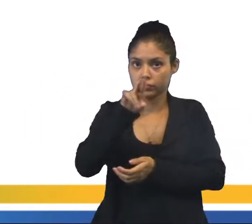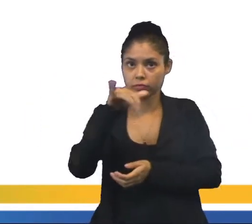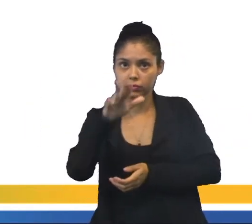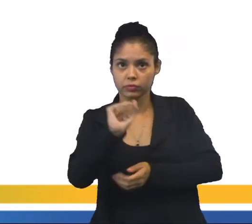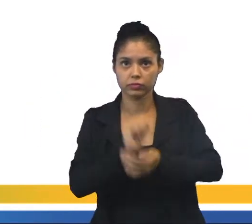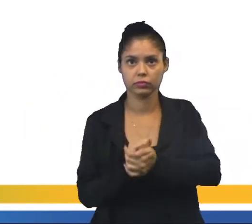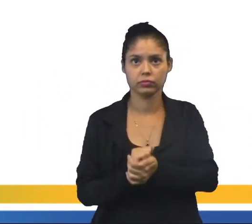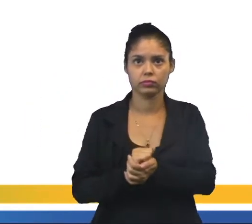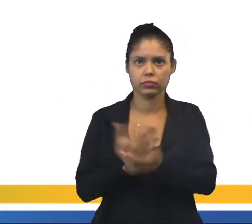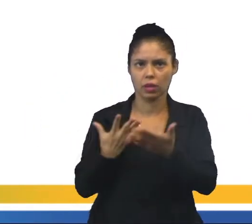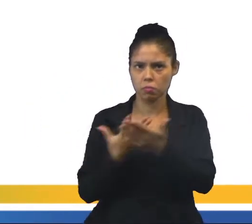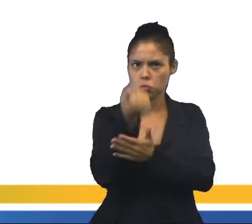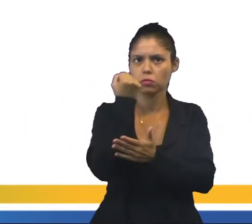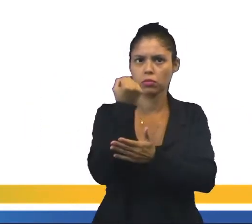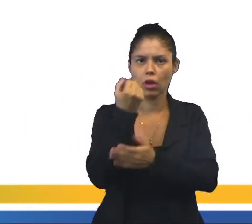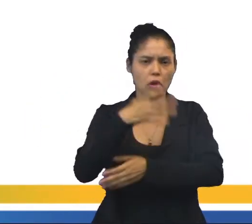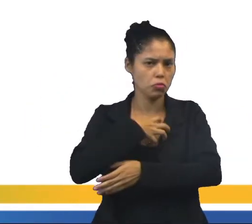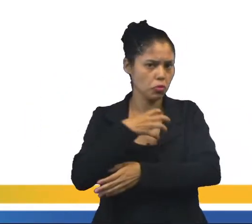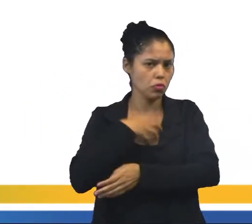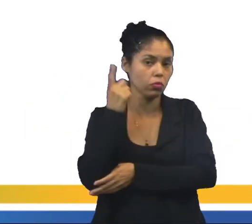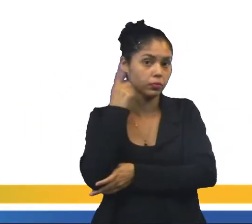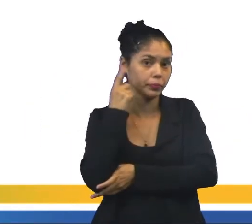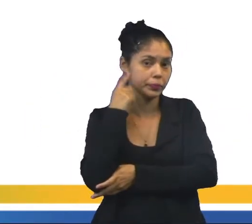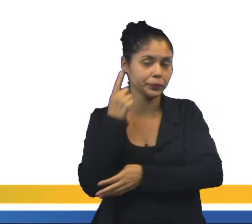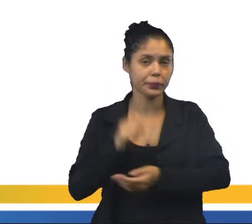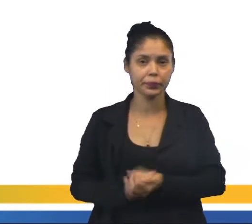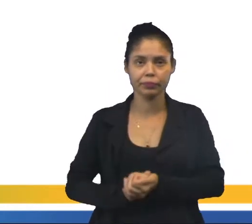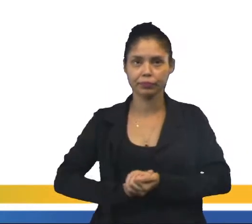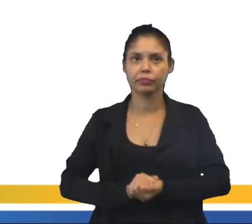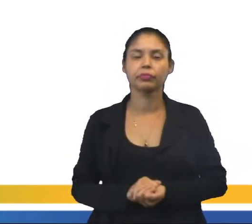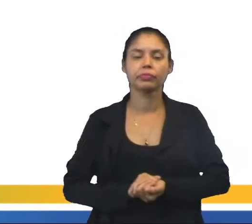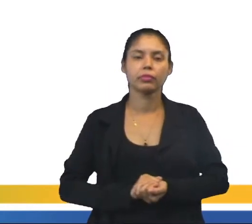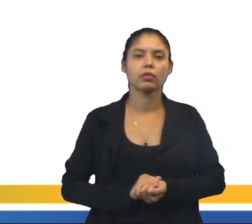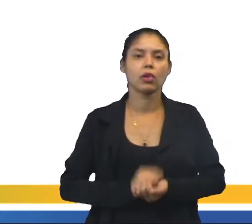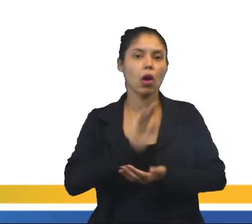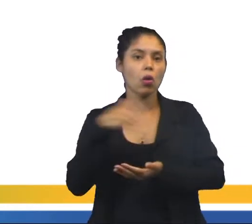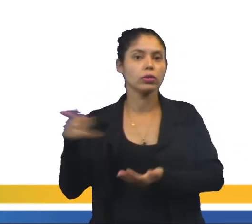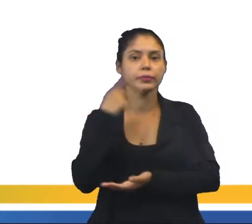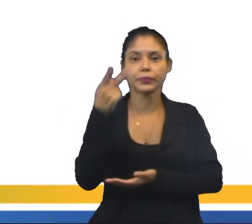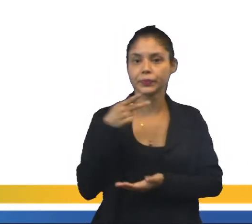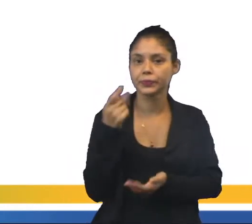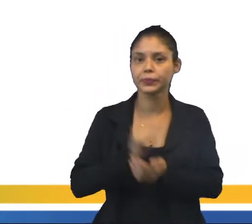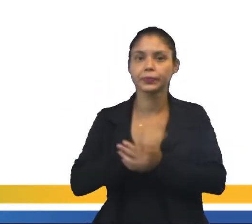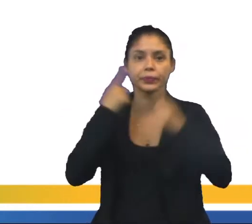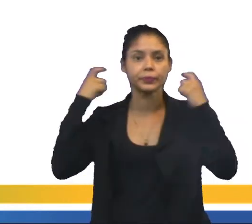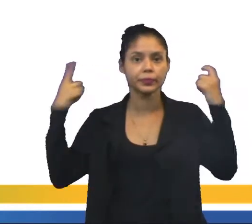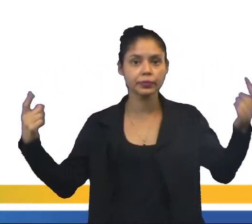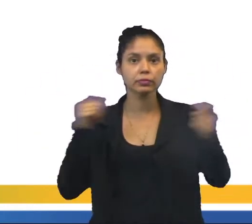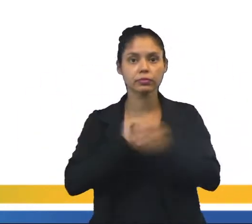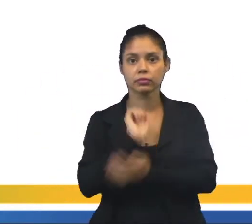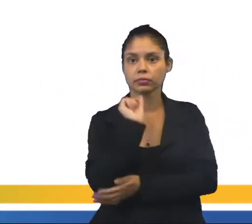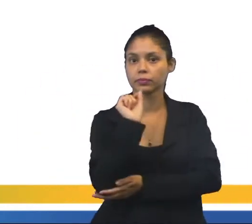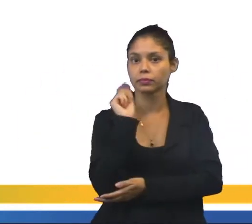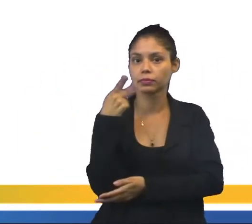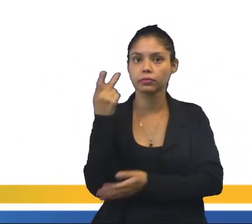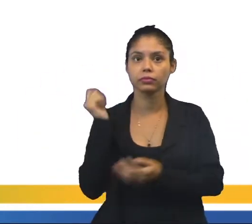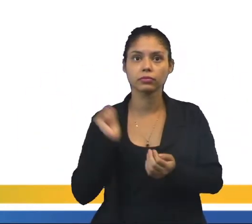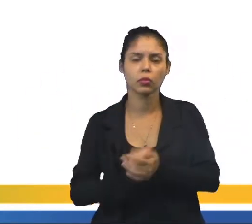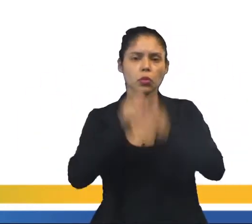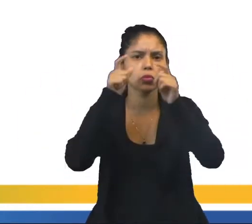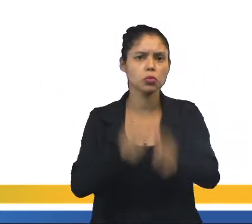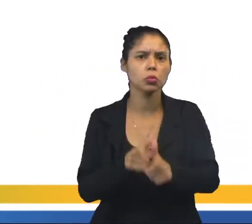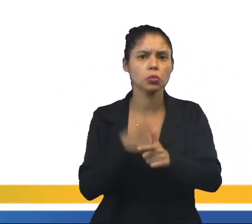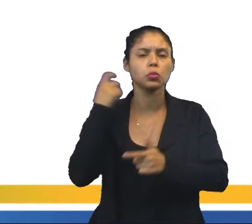e absorvidas pelo sentido da audição. Quando eu falo o que é som, eu quero dizer de onde vem o som.